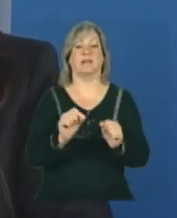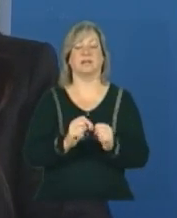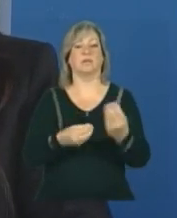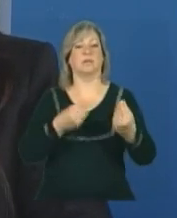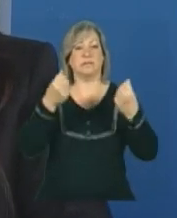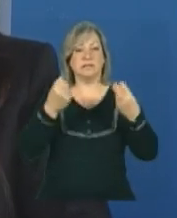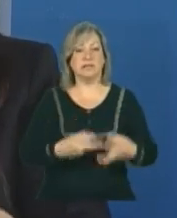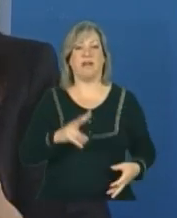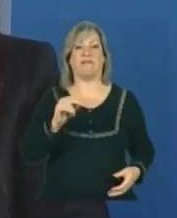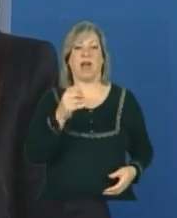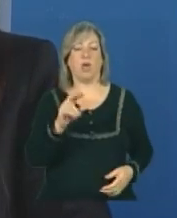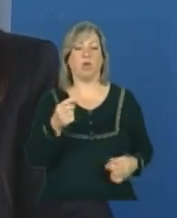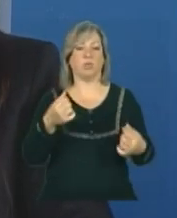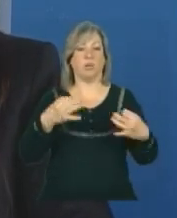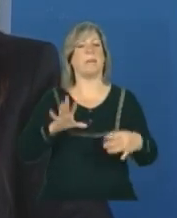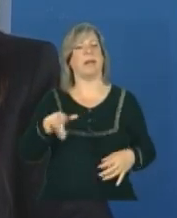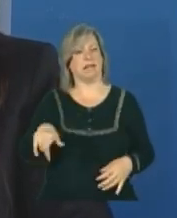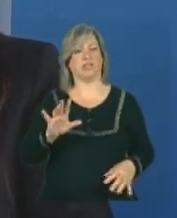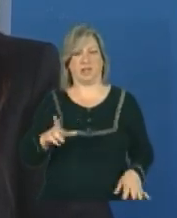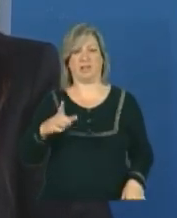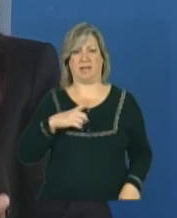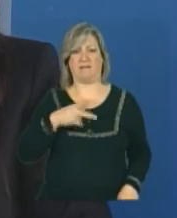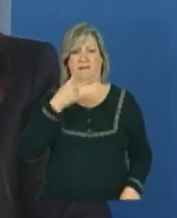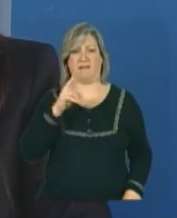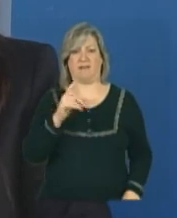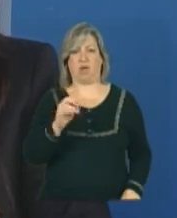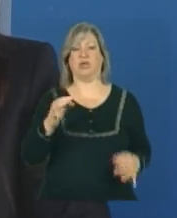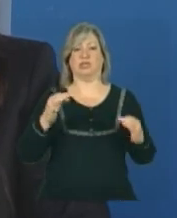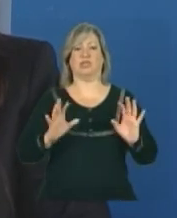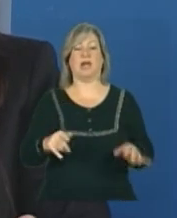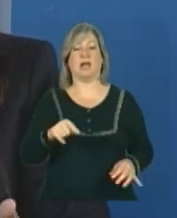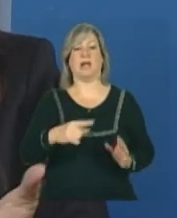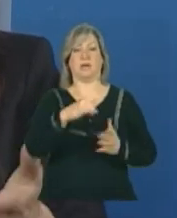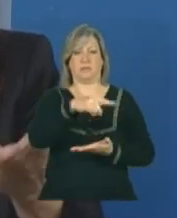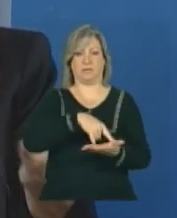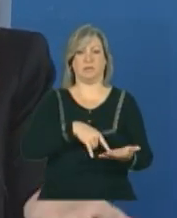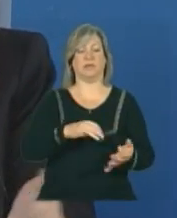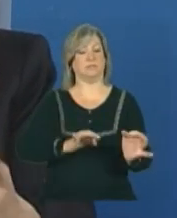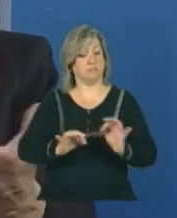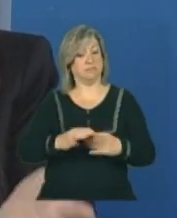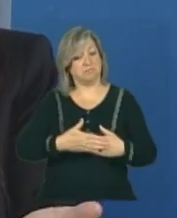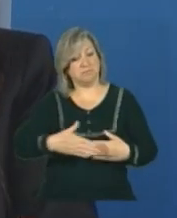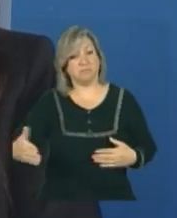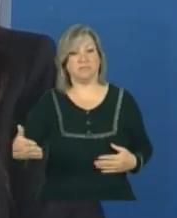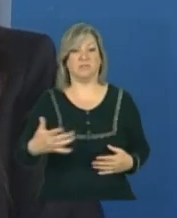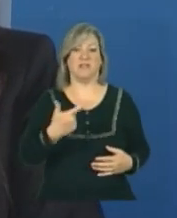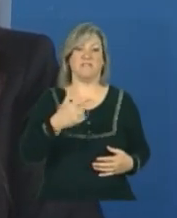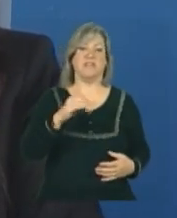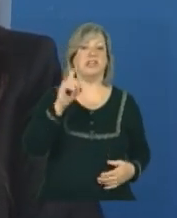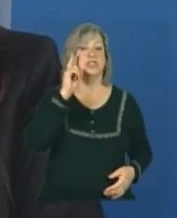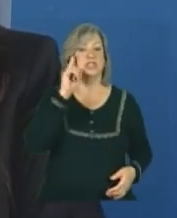etc. Mas esse valor já está estipulado e essa portaria já, enfim, ela deve estar saindo daqui a uns 20